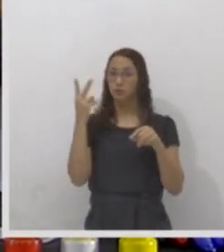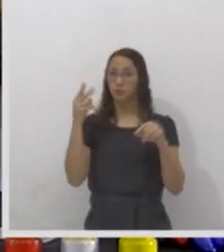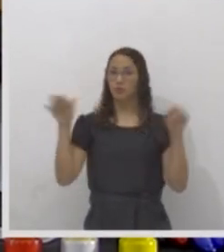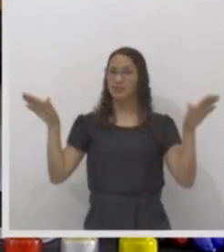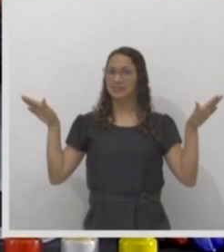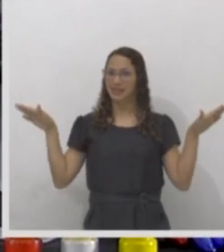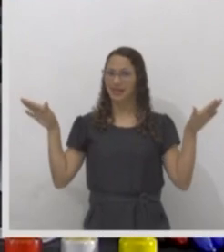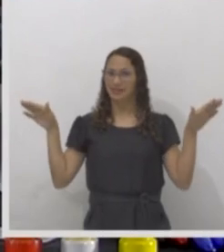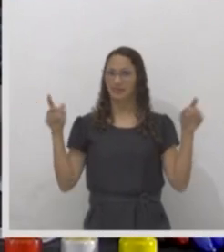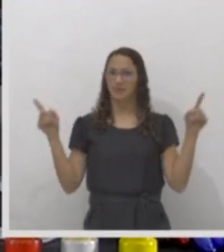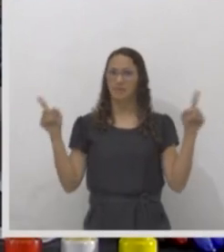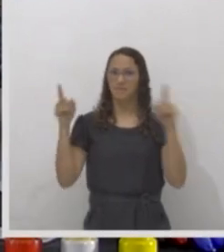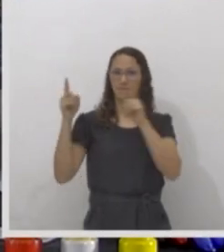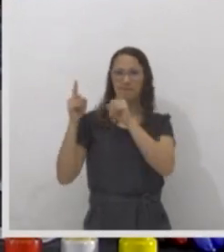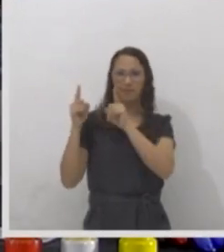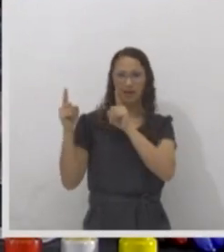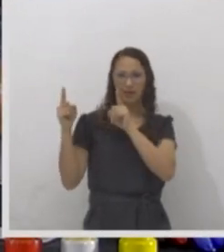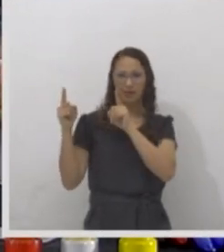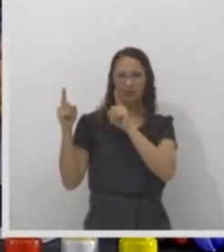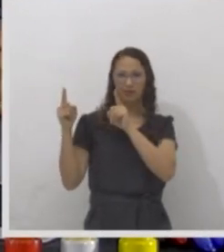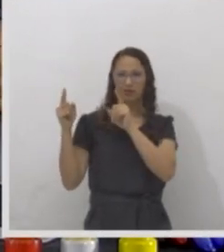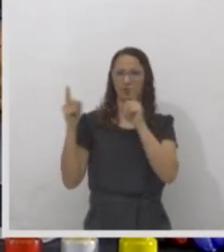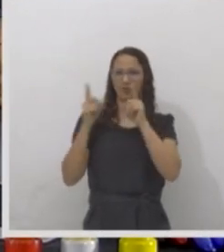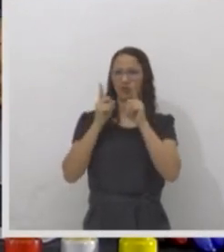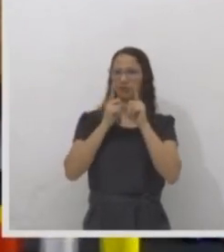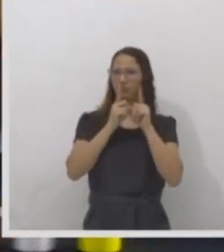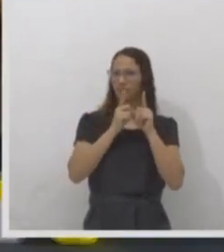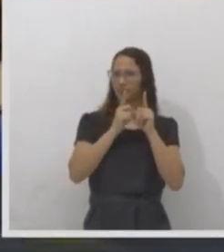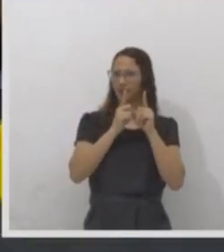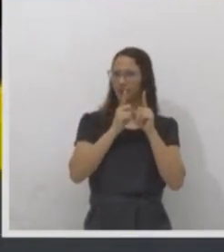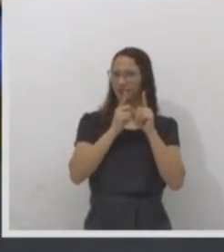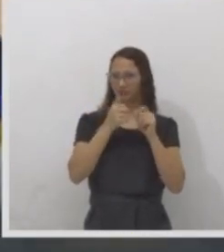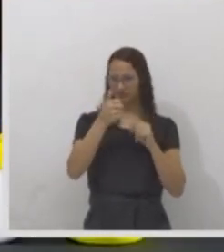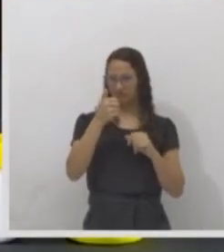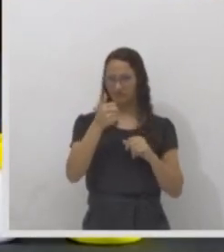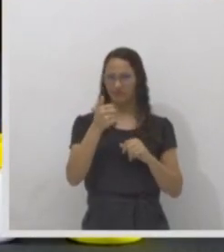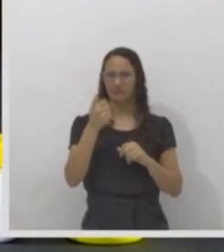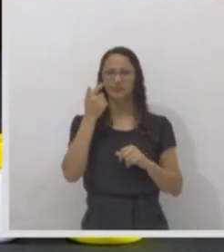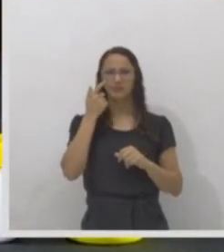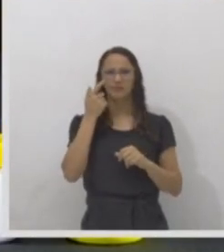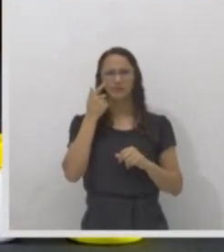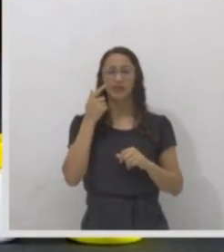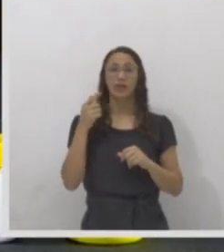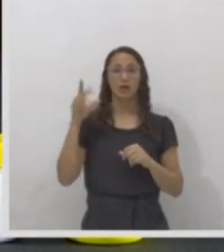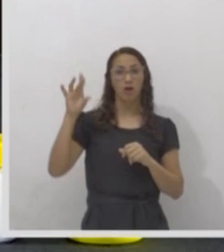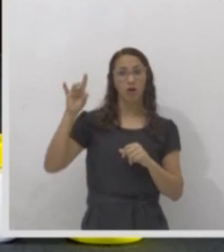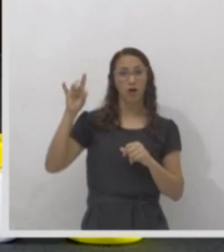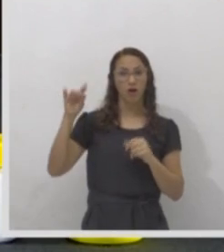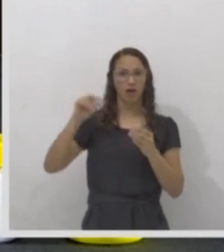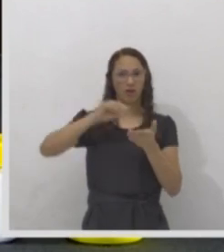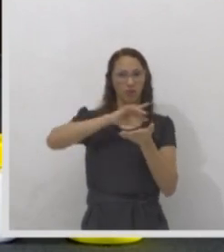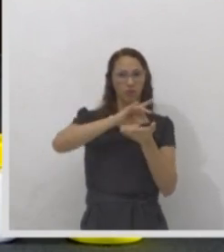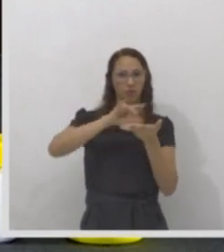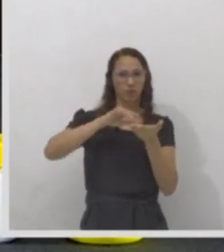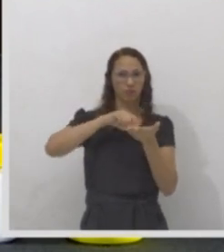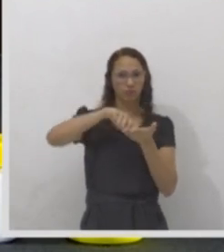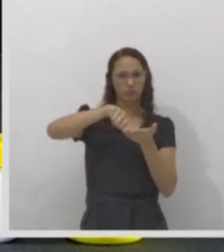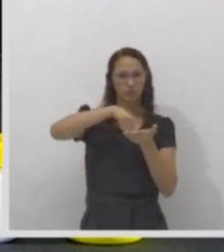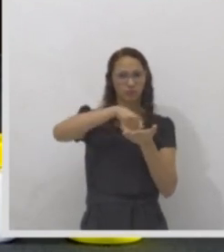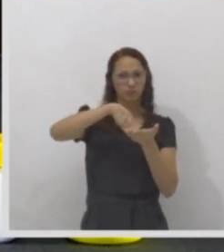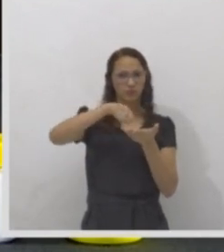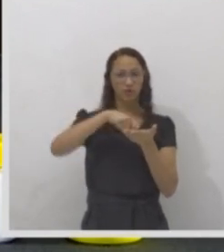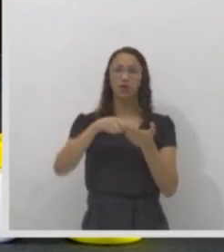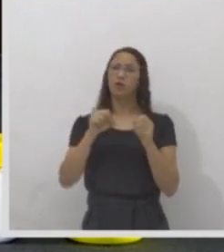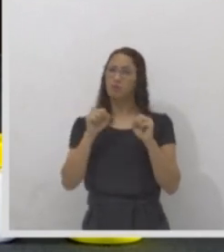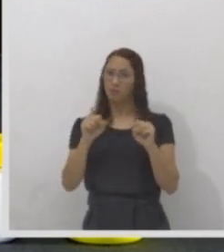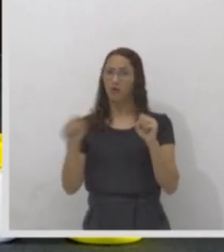aqui, como eu falei no início, você pode, se tiver cola de isopor, beleza. Caso não tenha, você pode utilizar cola